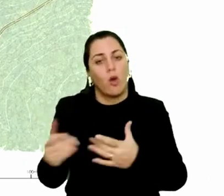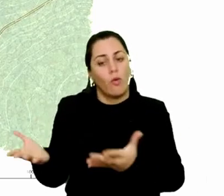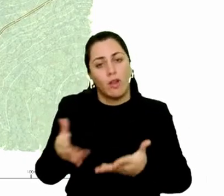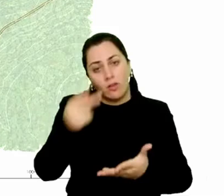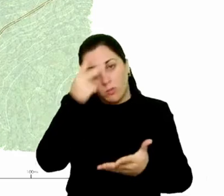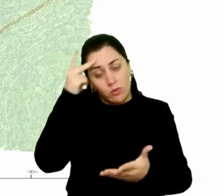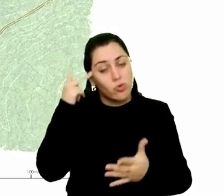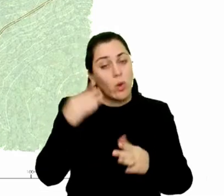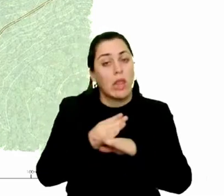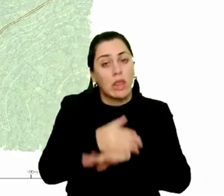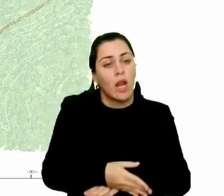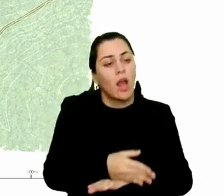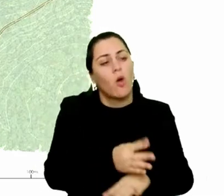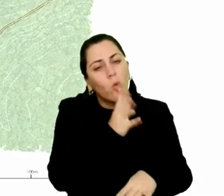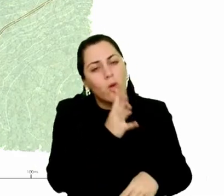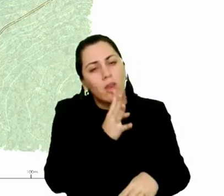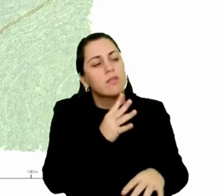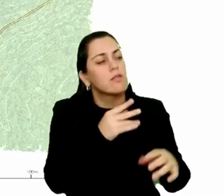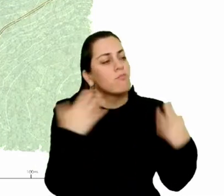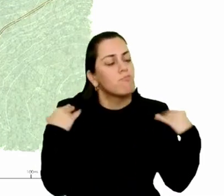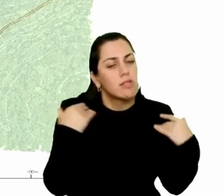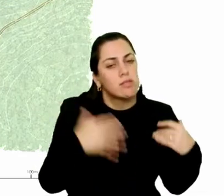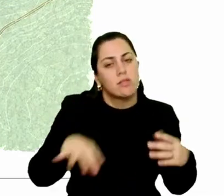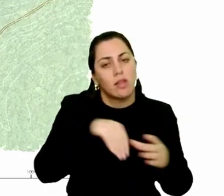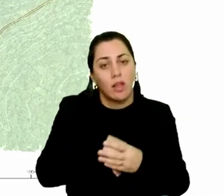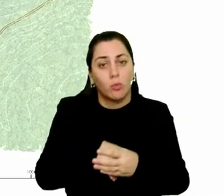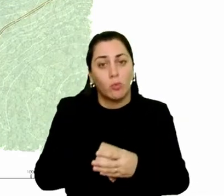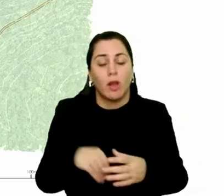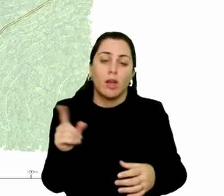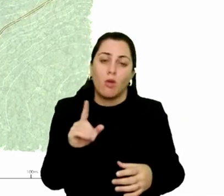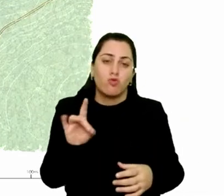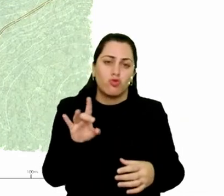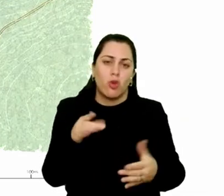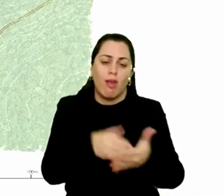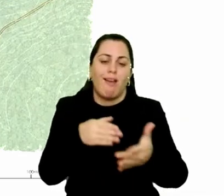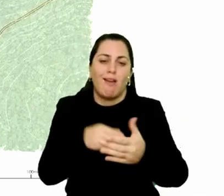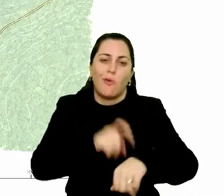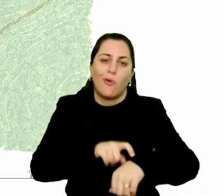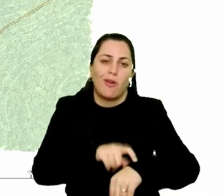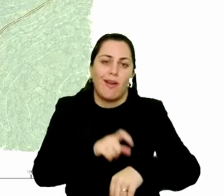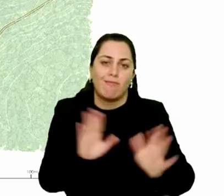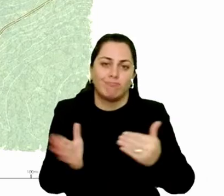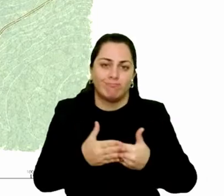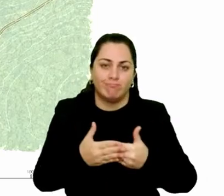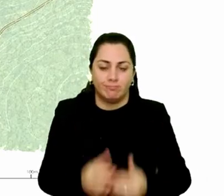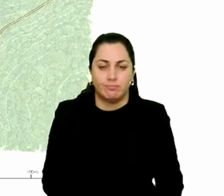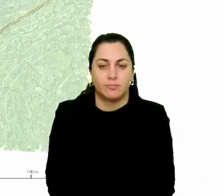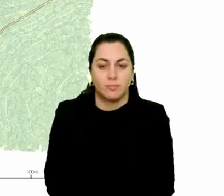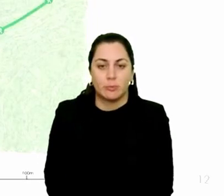pessoas quererem entrar e explorar o parque, mas não dependerem só da restrição de horários que o parque